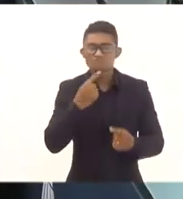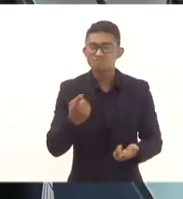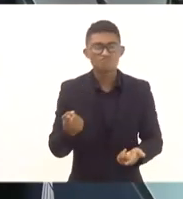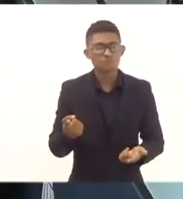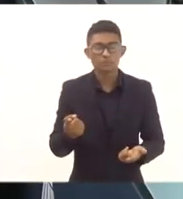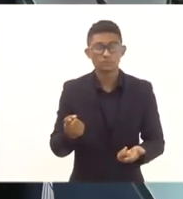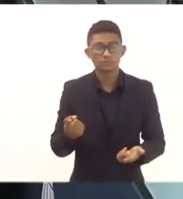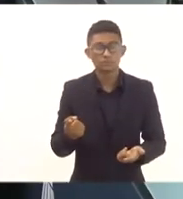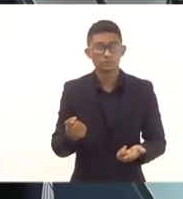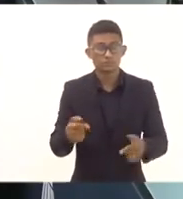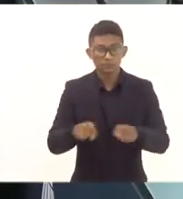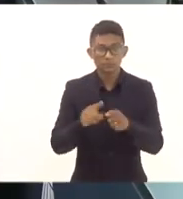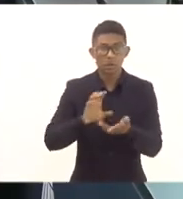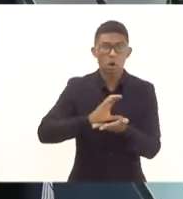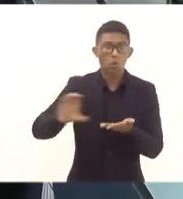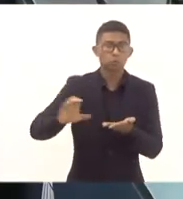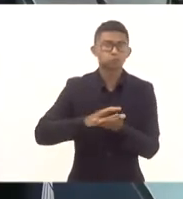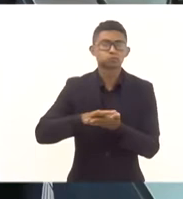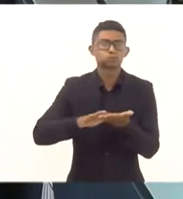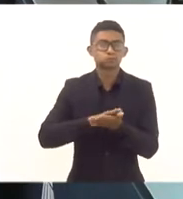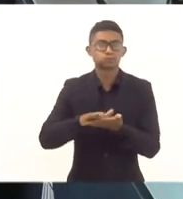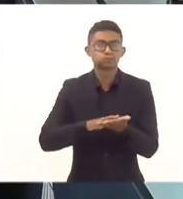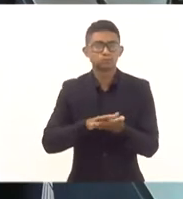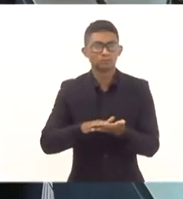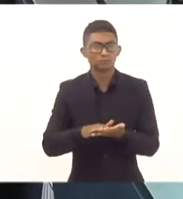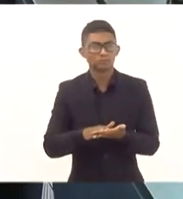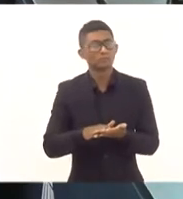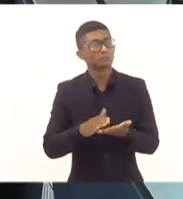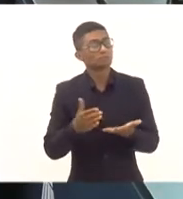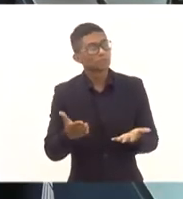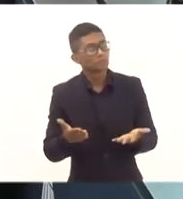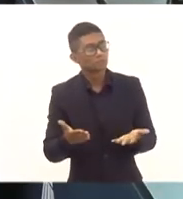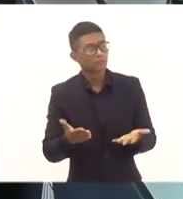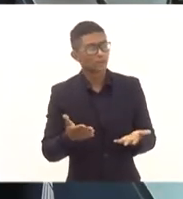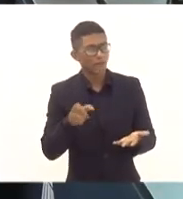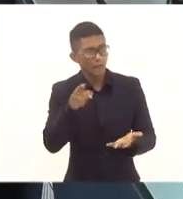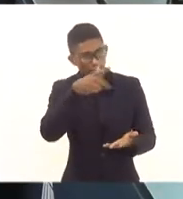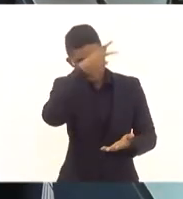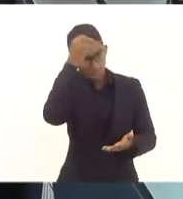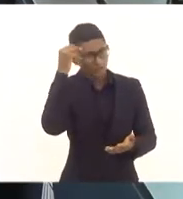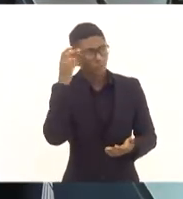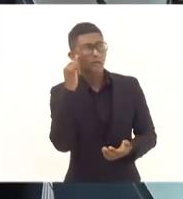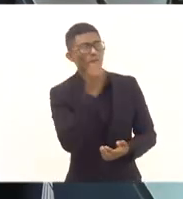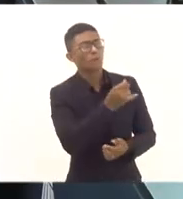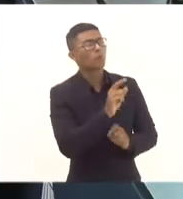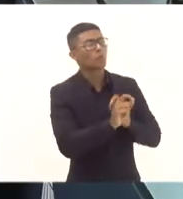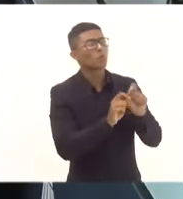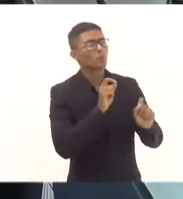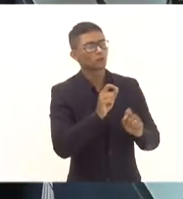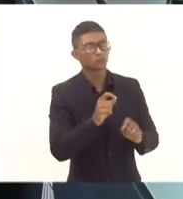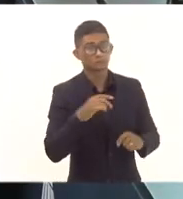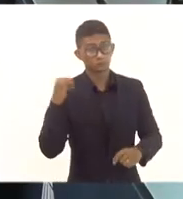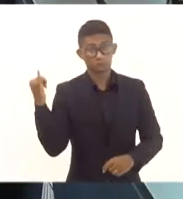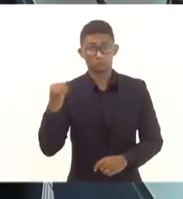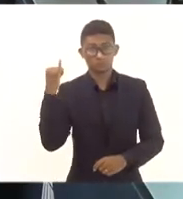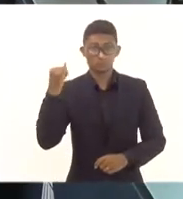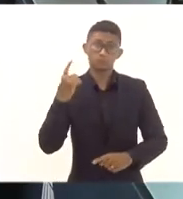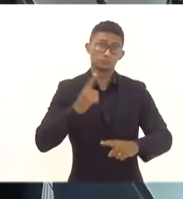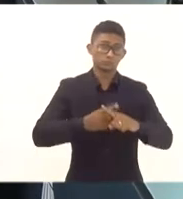que é importante que o governo do estado também acompanhe é aqueles que